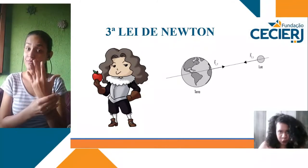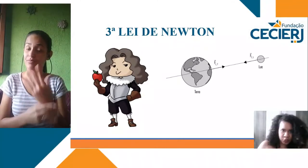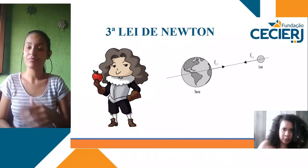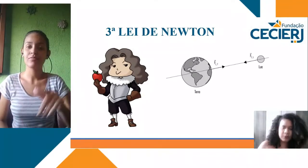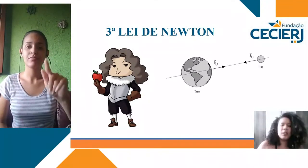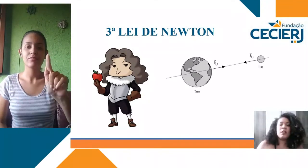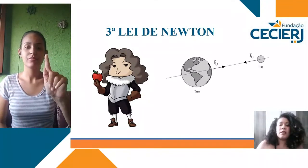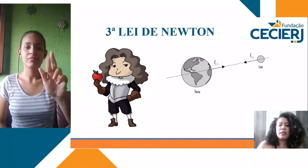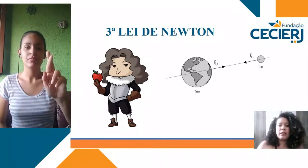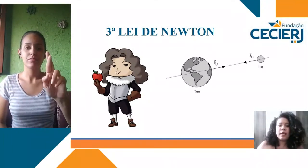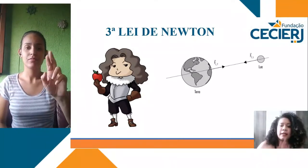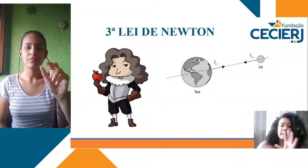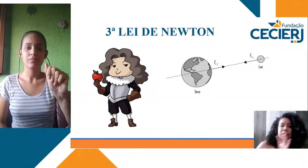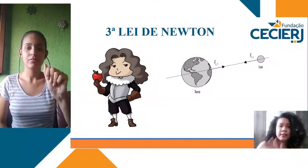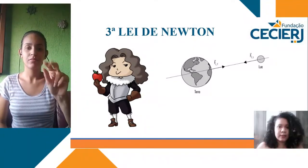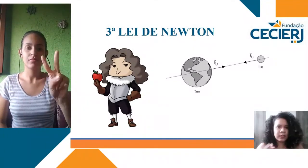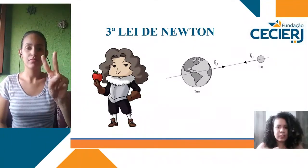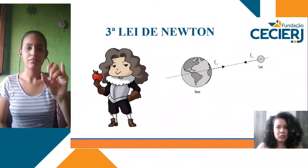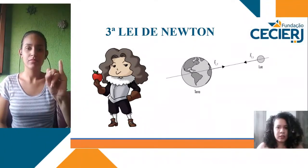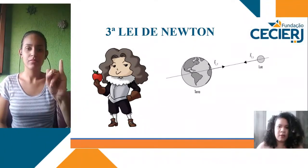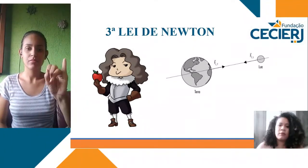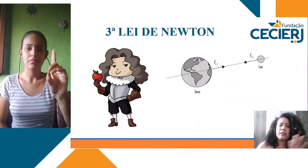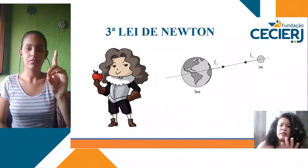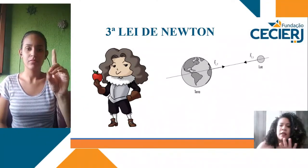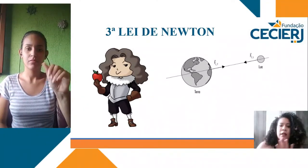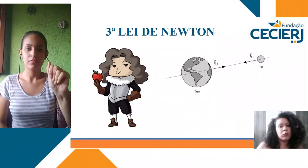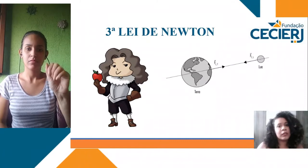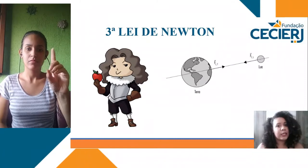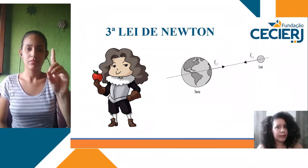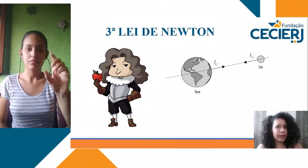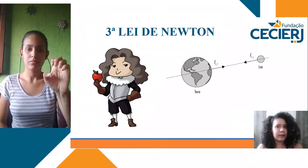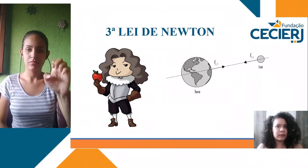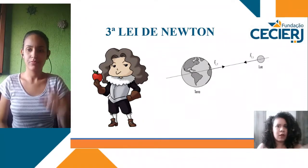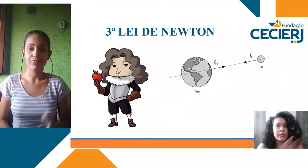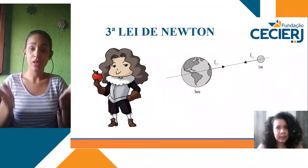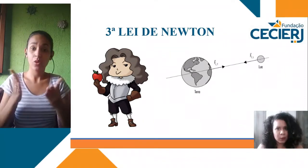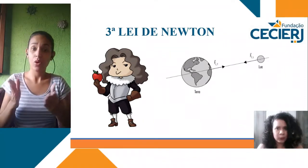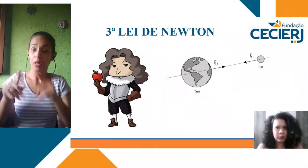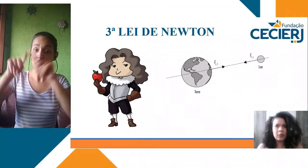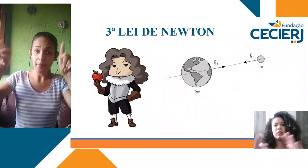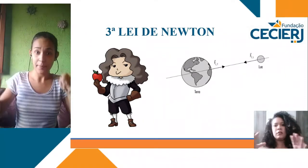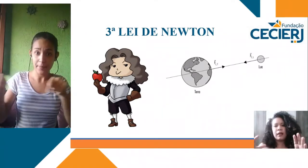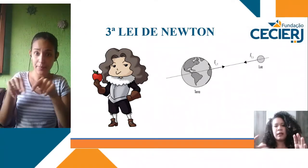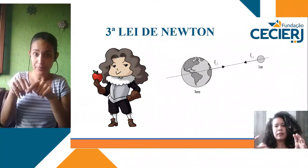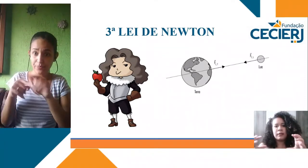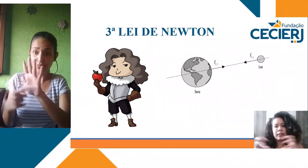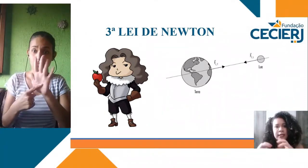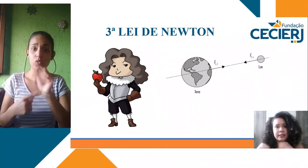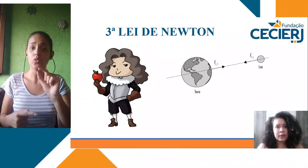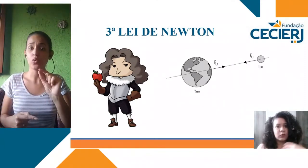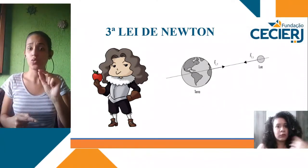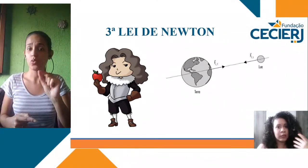nossa apostila, que é a interação gravitacional entre a Lua e a Terra. É um exemplo